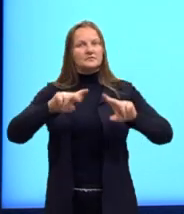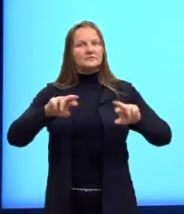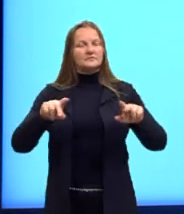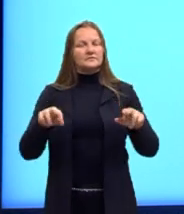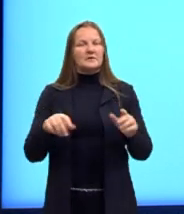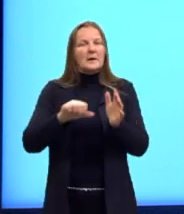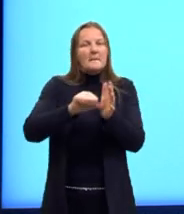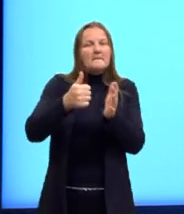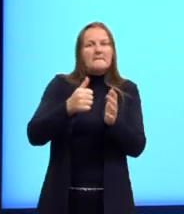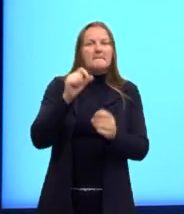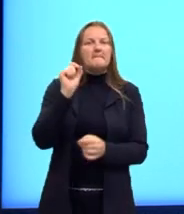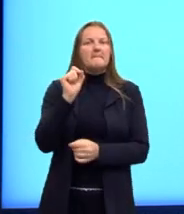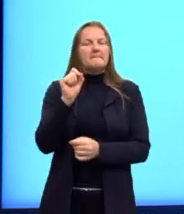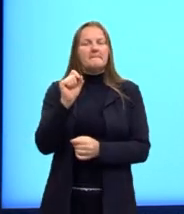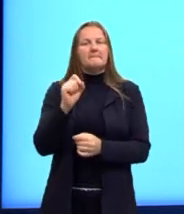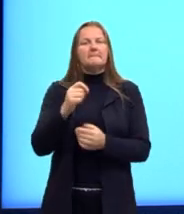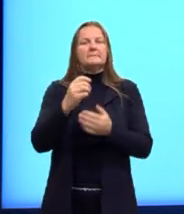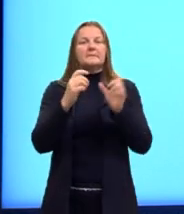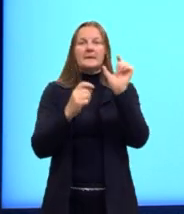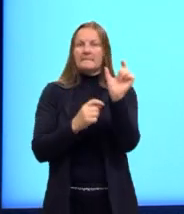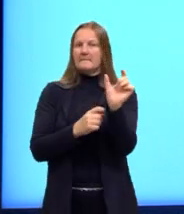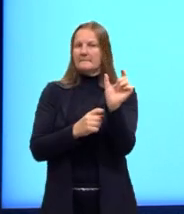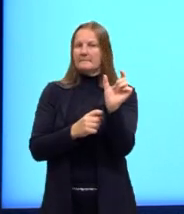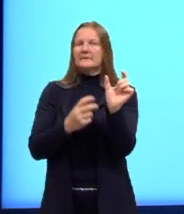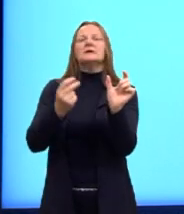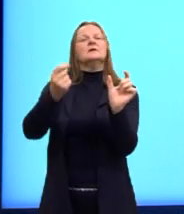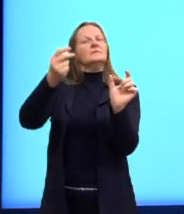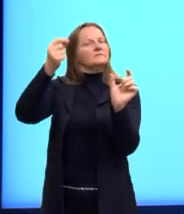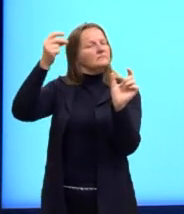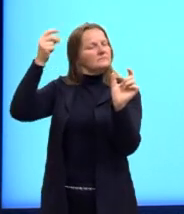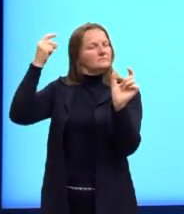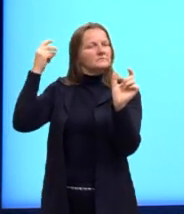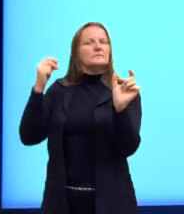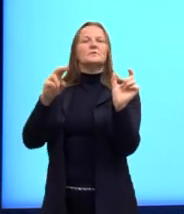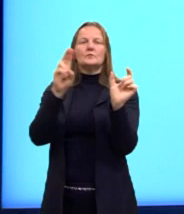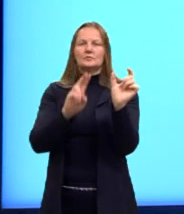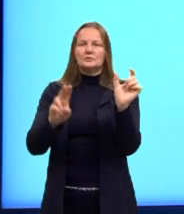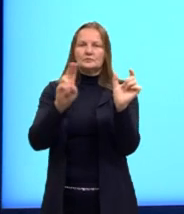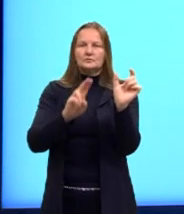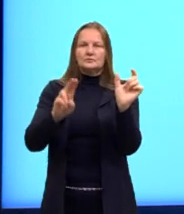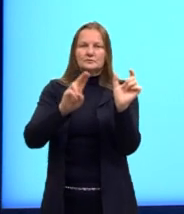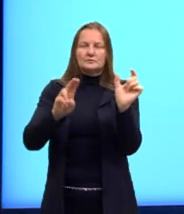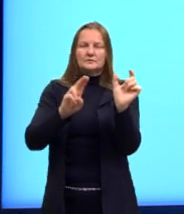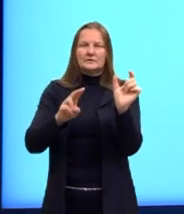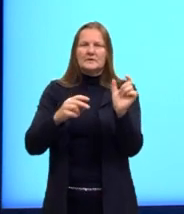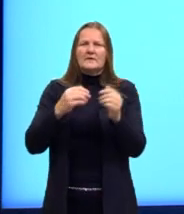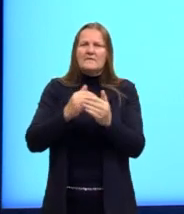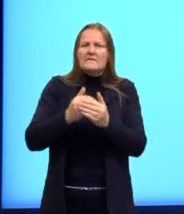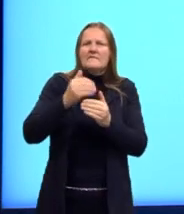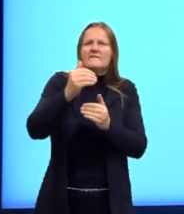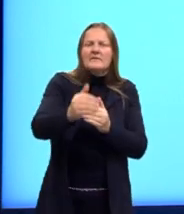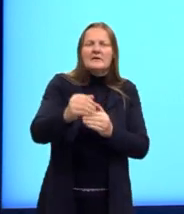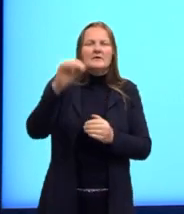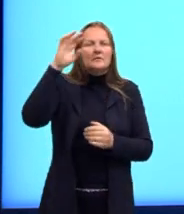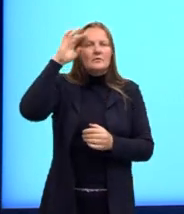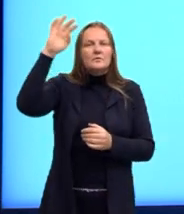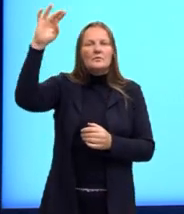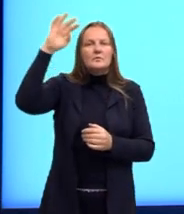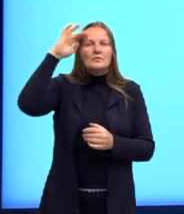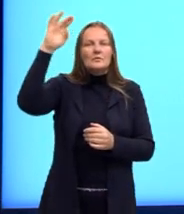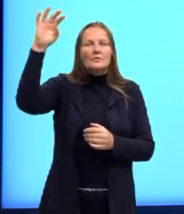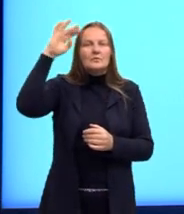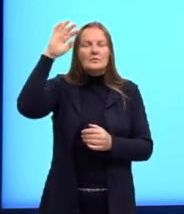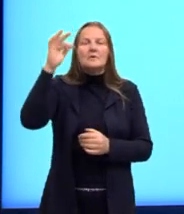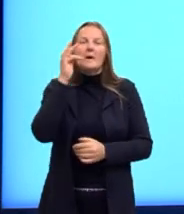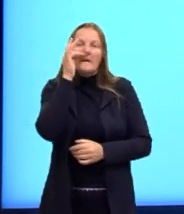tem a primeira coisa ele é um termo que é utilizado já bastante tempo tá ele vai ter inspiração aí um